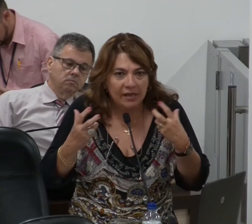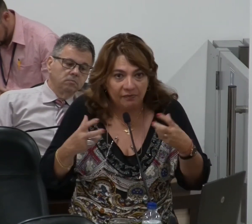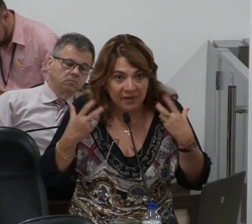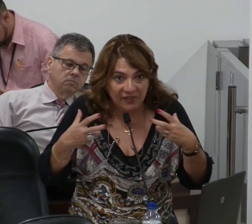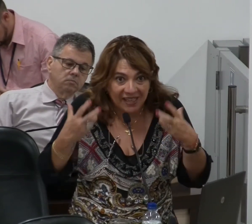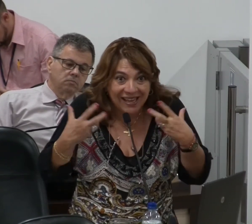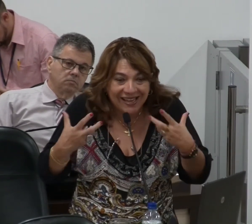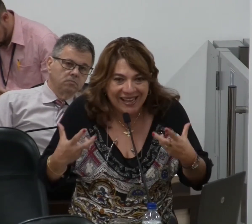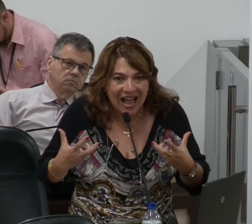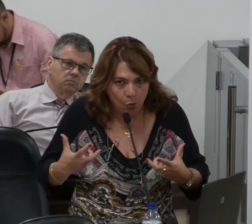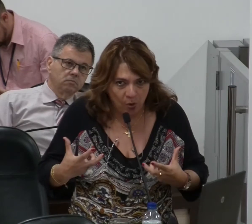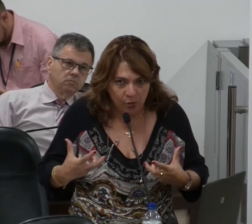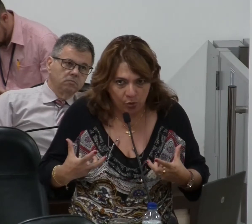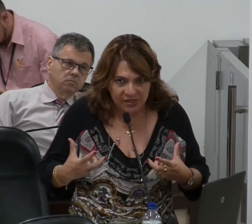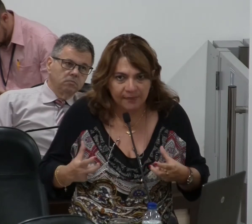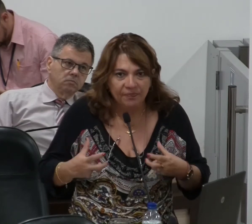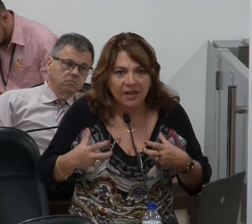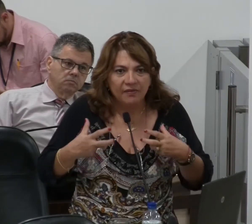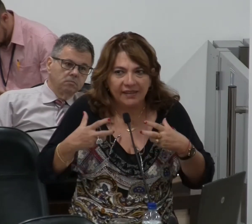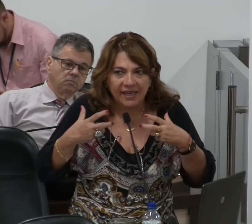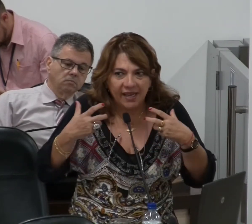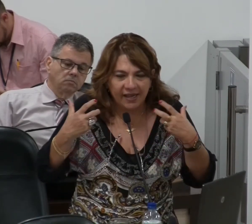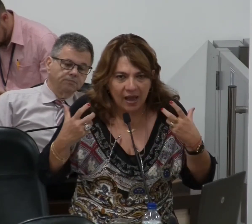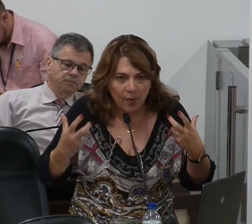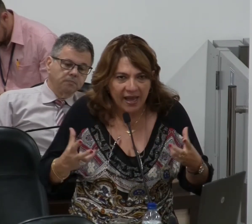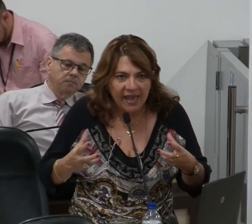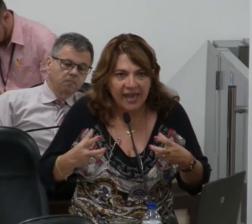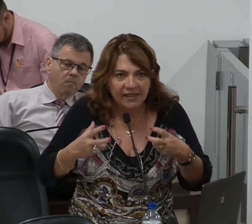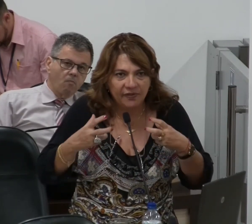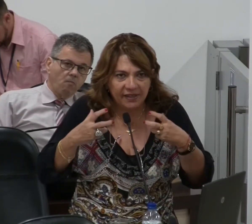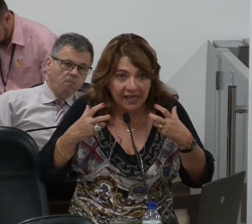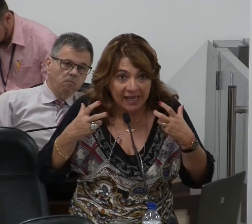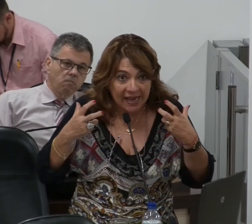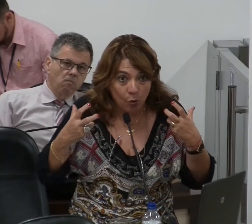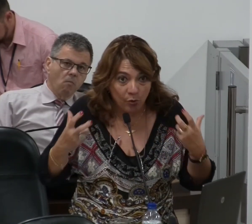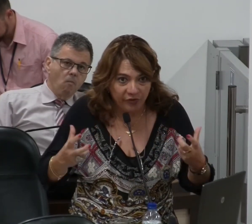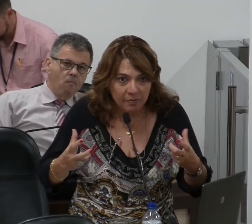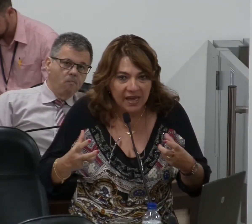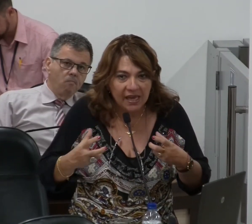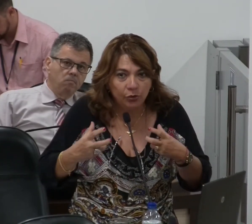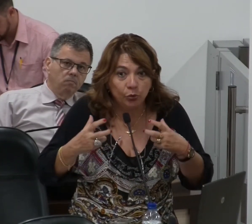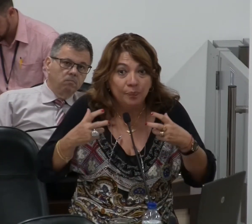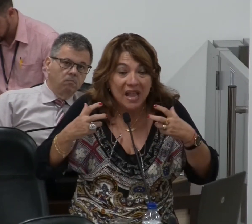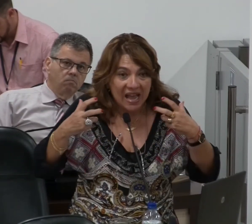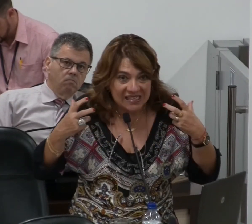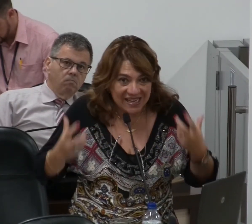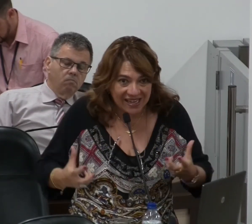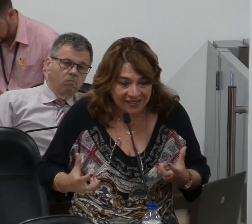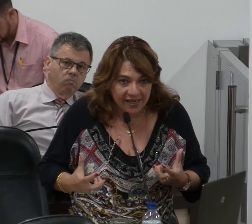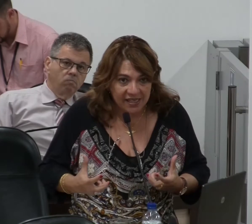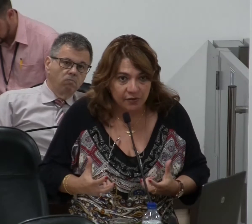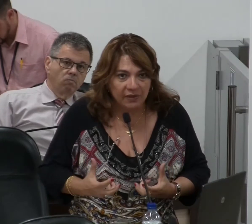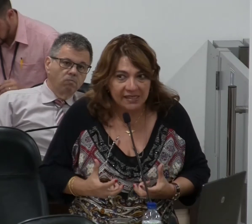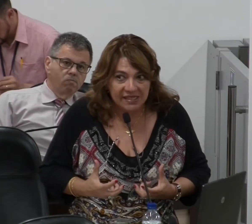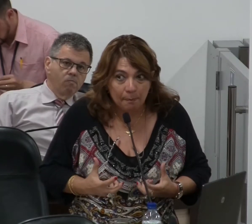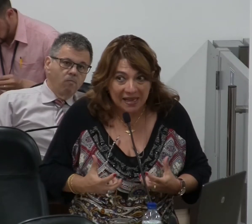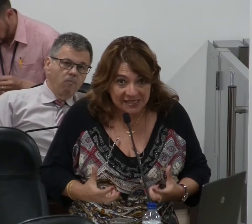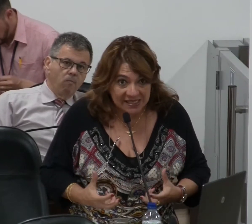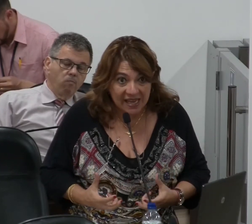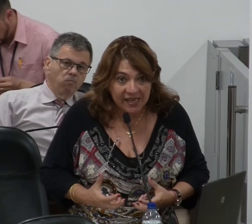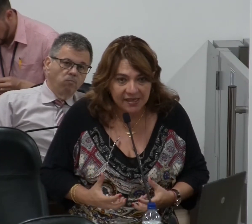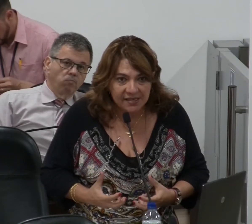Né, mas vai ter que criar alguma coisa. Vai ter que criar uma rede, vai ter que criar um movimento, as secretarias vão ter que